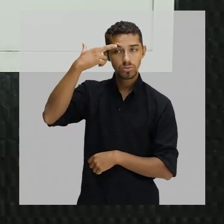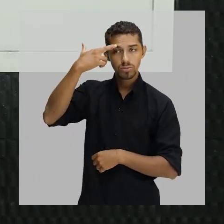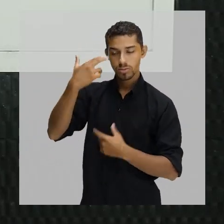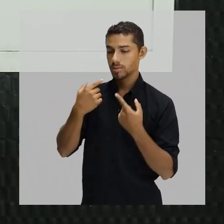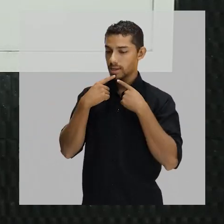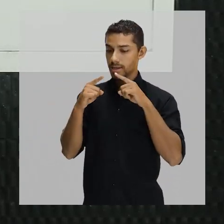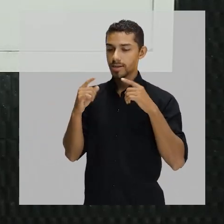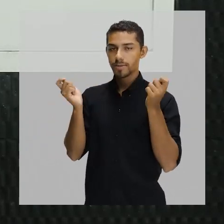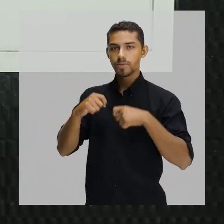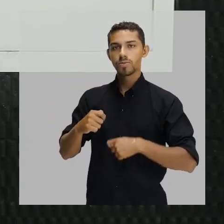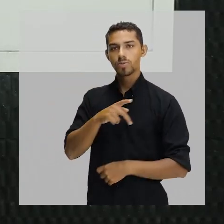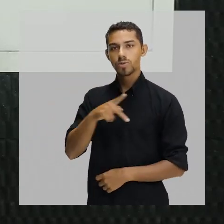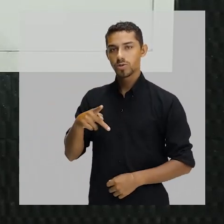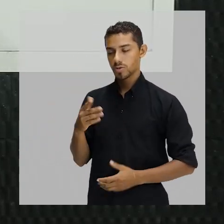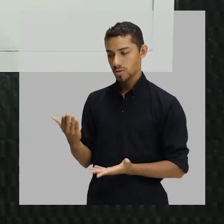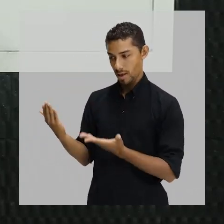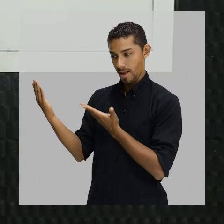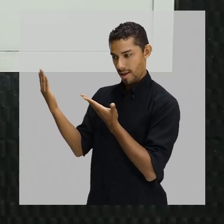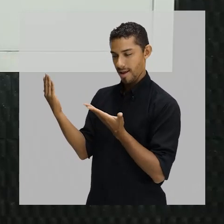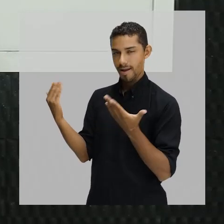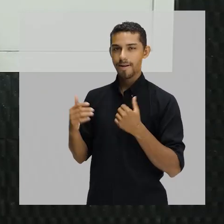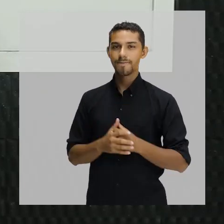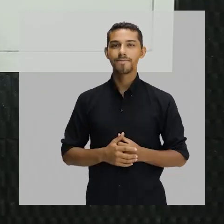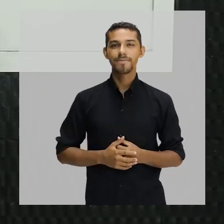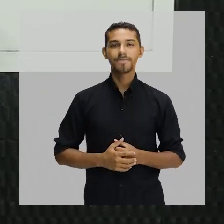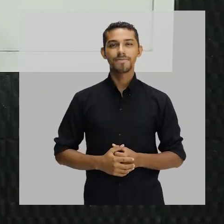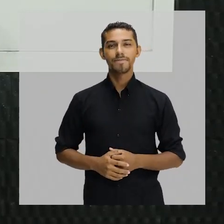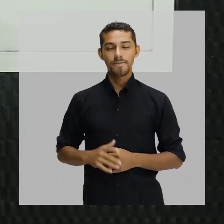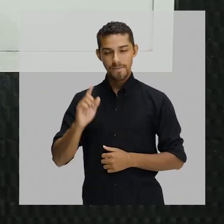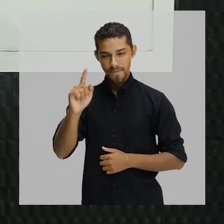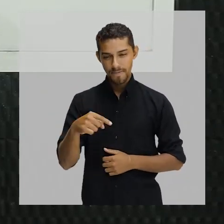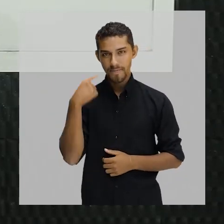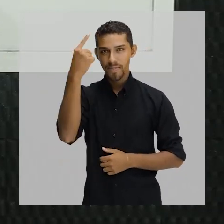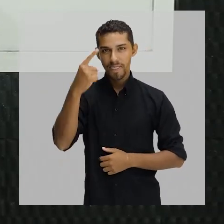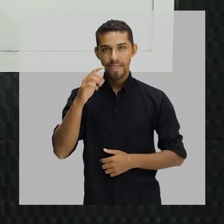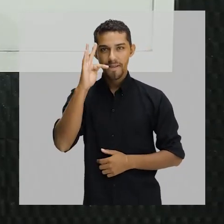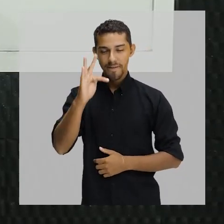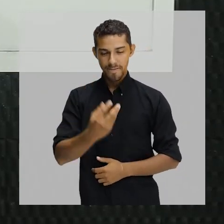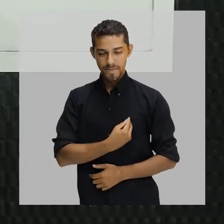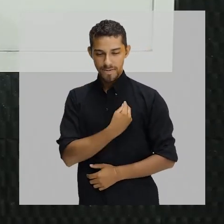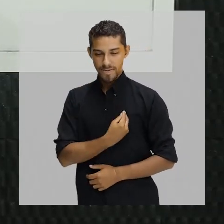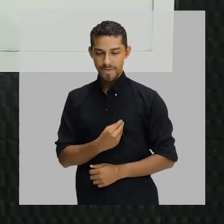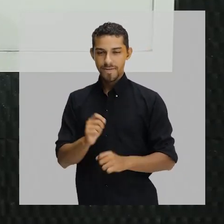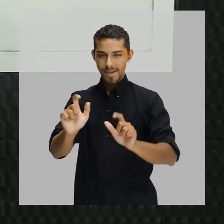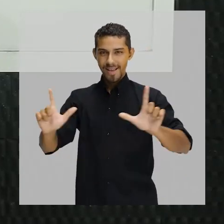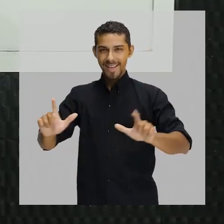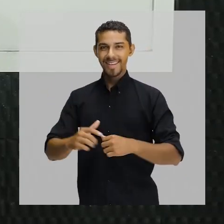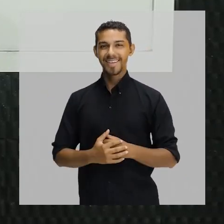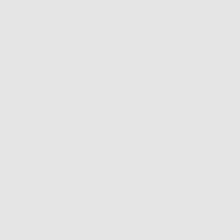crítica. Sou André deixando vocês. Conto com as próximas aulas e a presença de vocês.